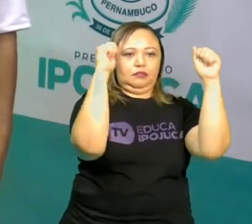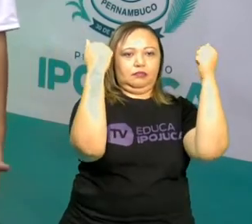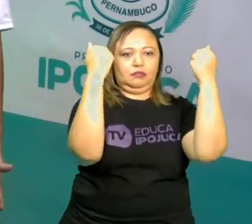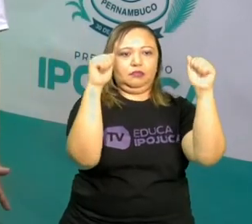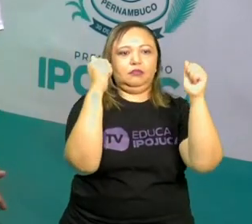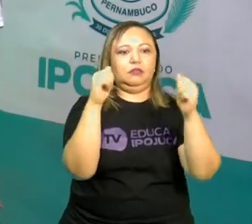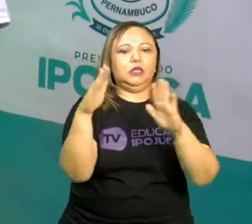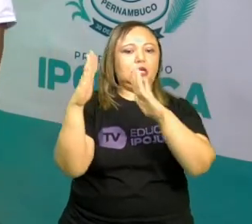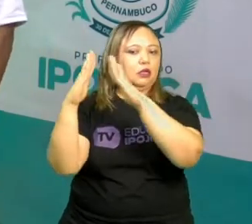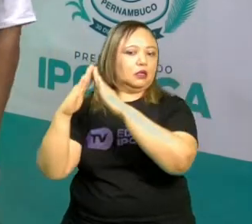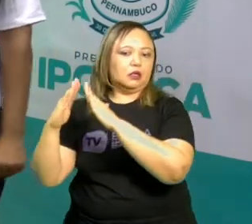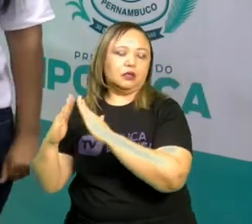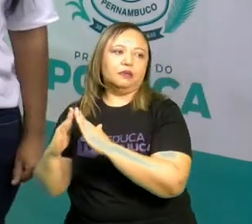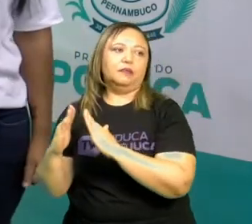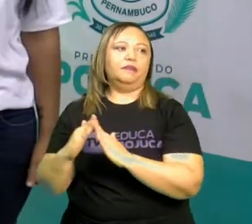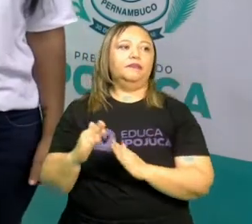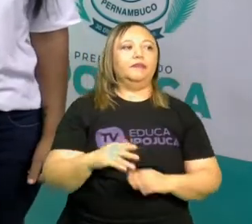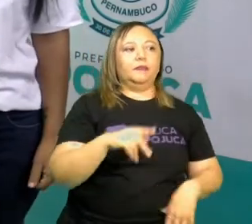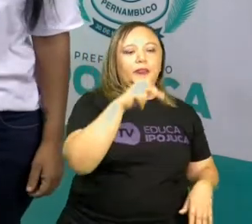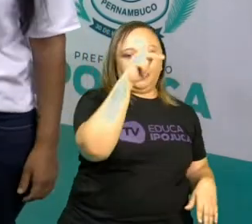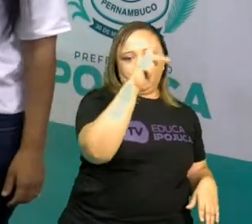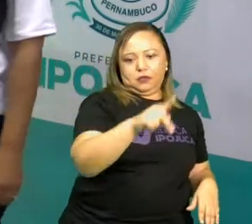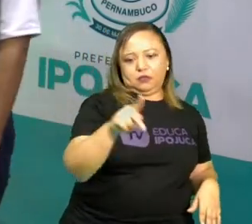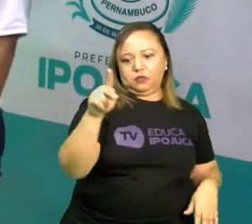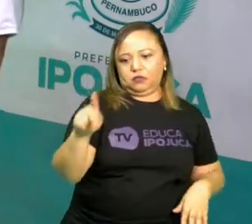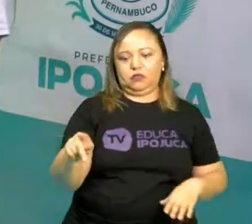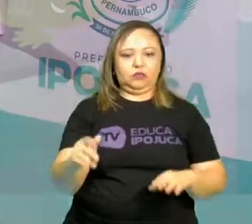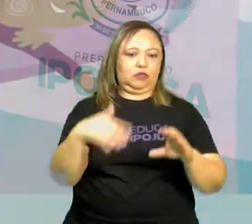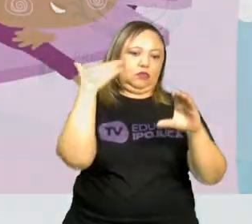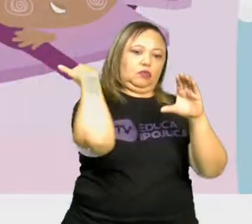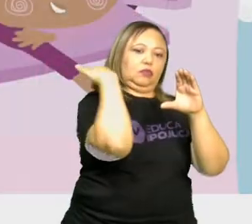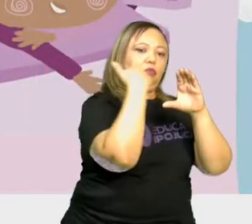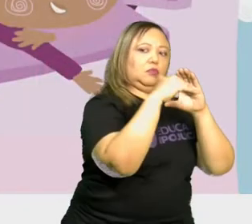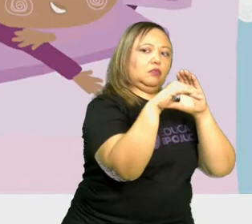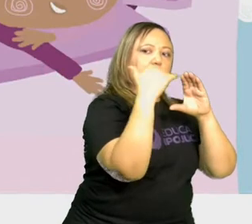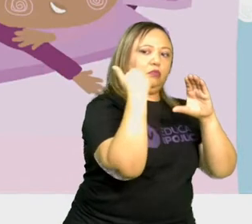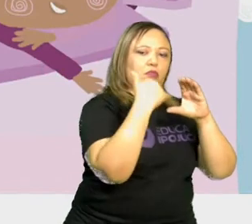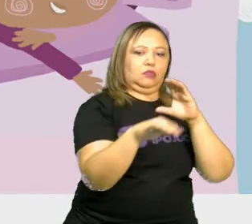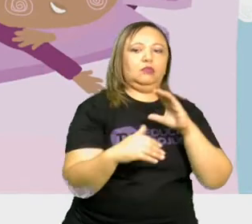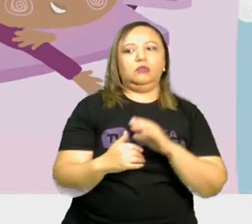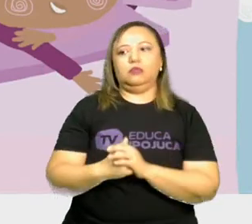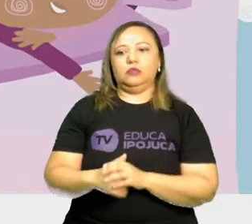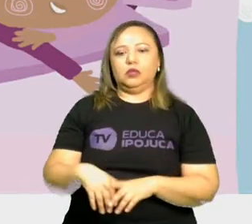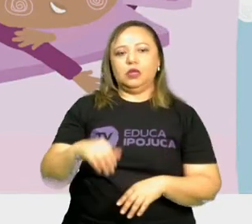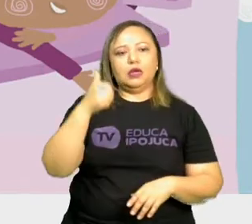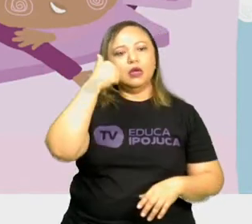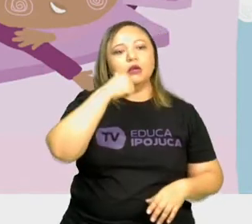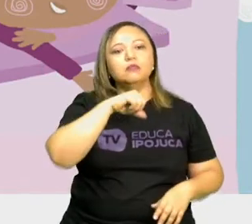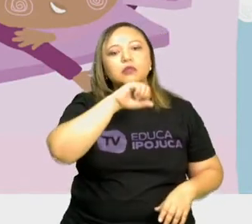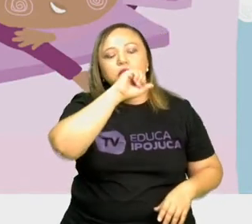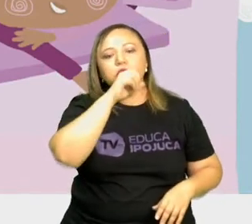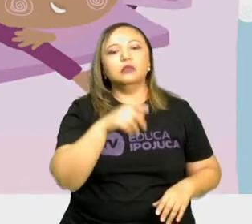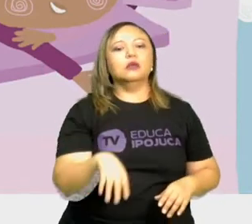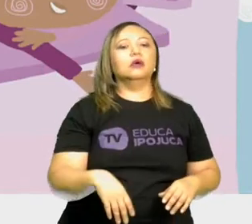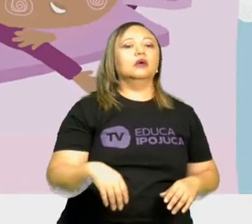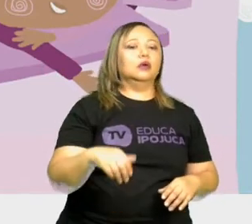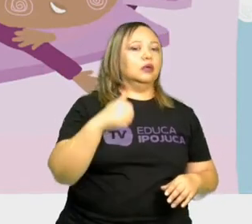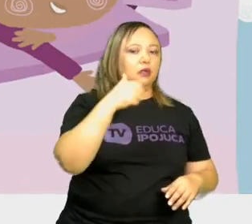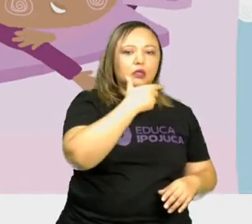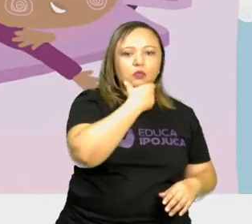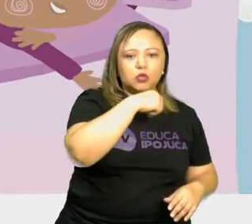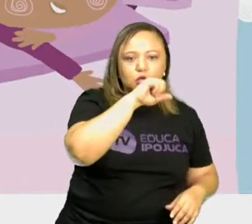Esta foi a mensagem que a professora nos enviou. Meninos e meninas, é preciso um tempo para